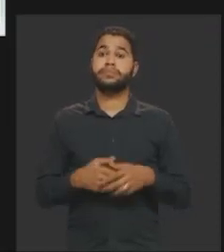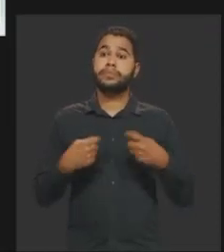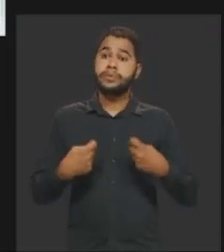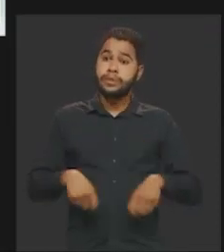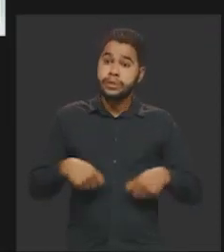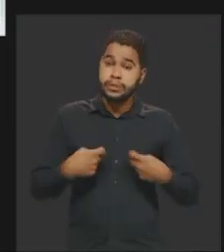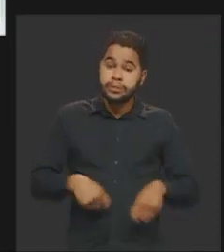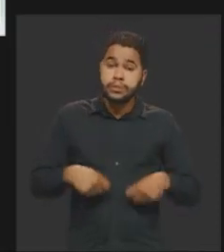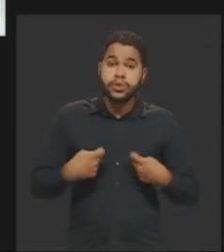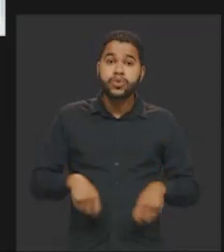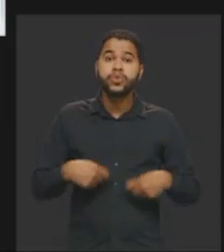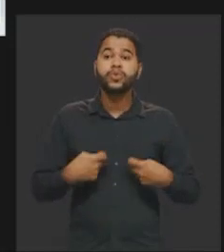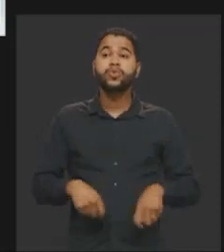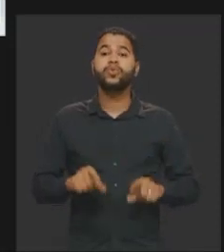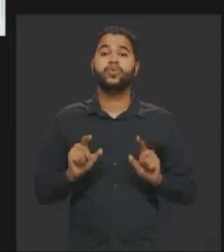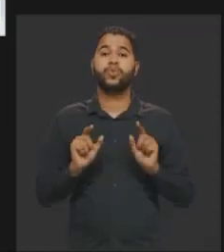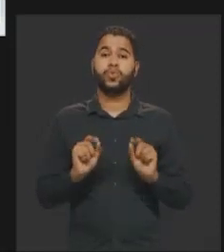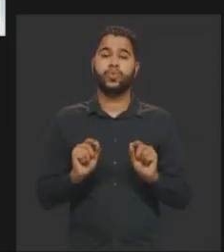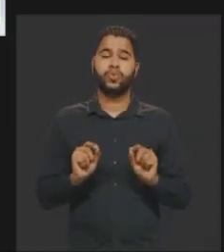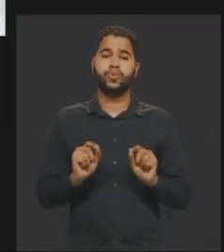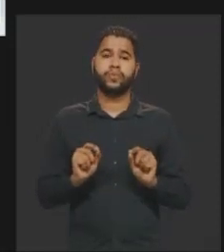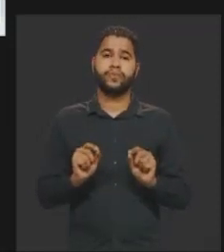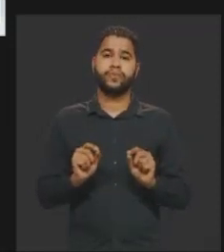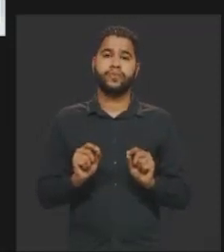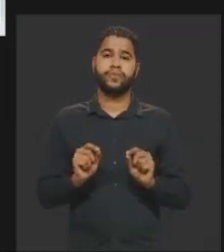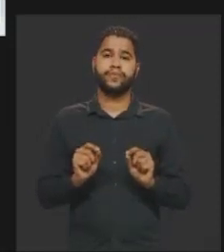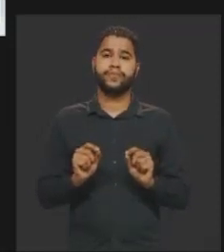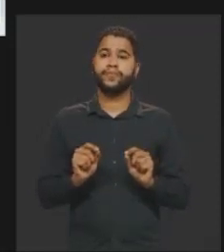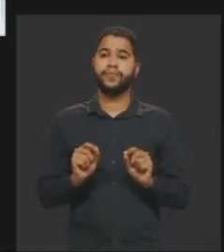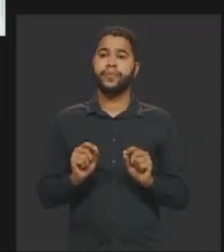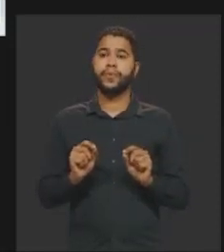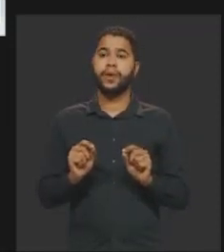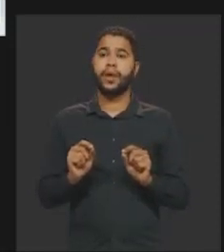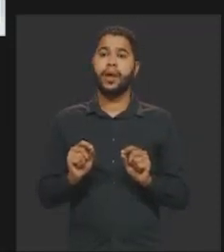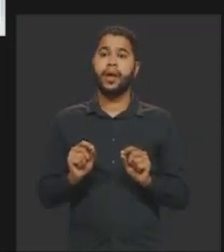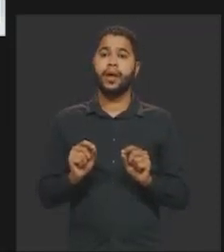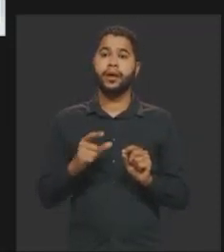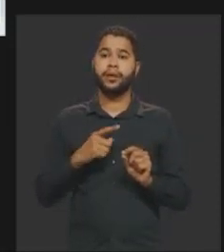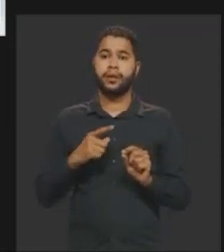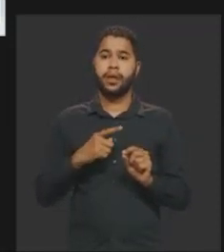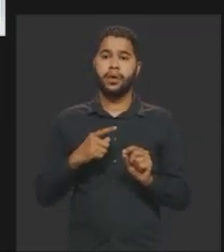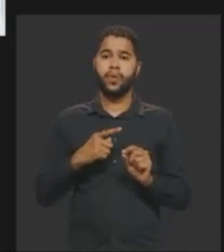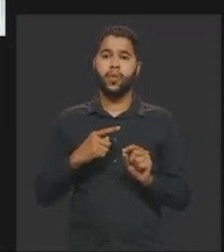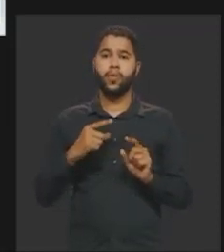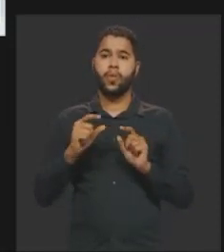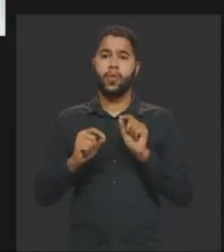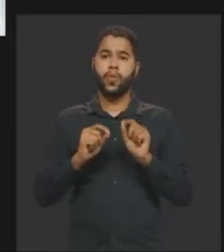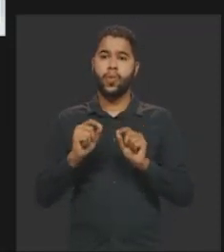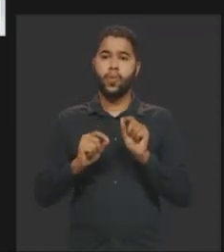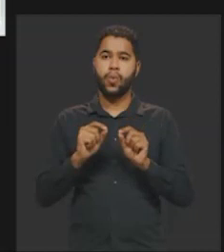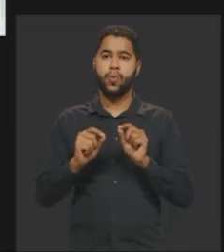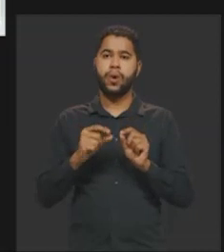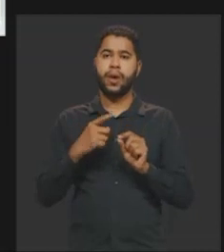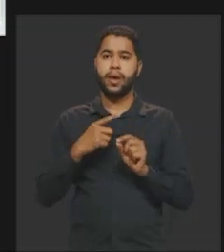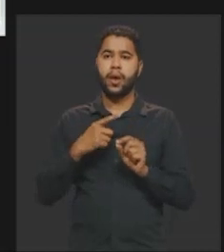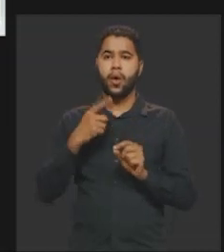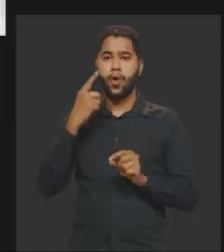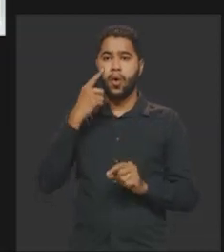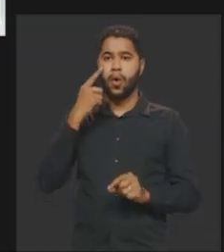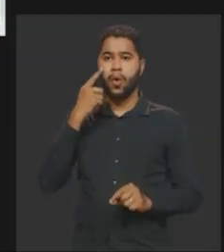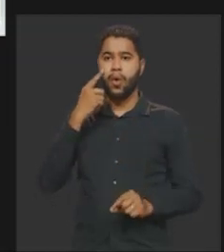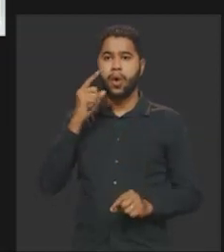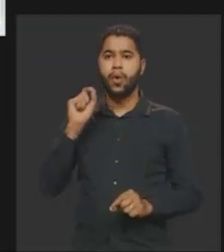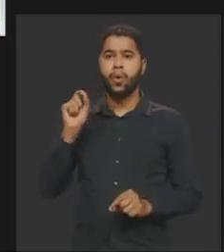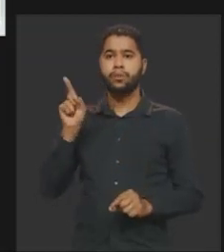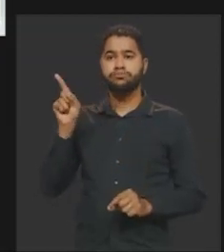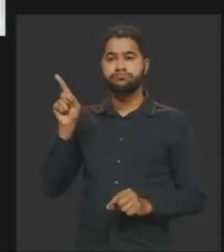it takes up to, até, up to e até. 40 dumb animals,